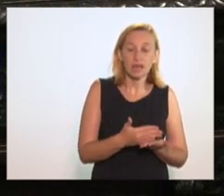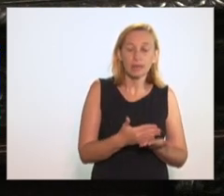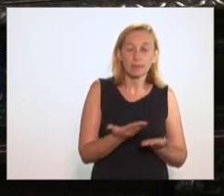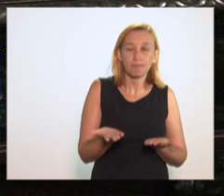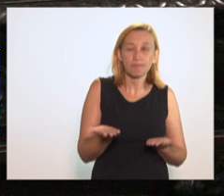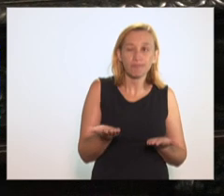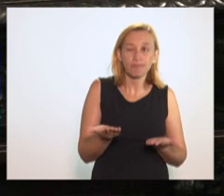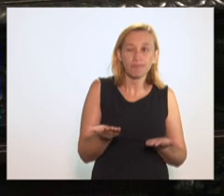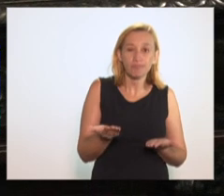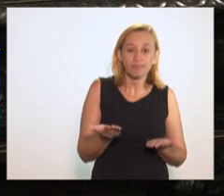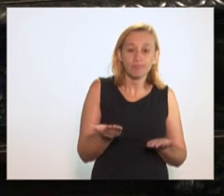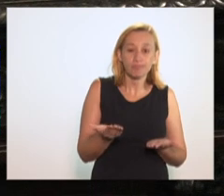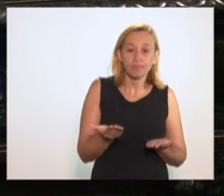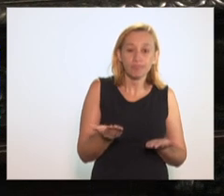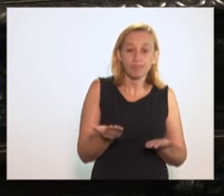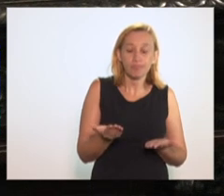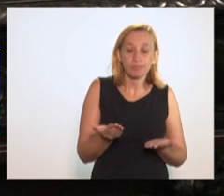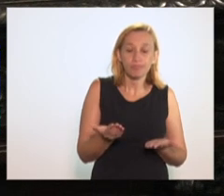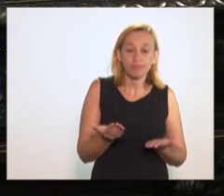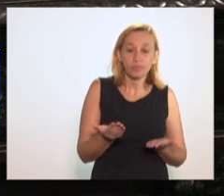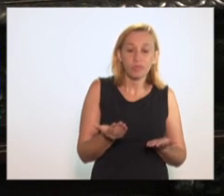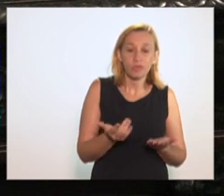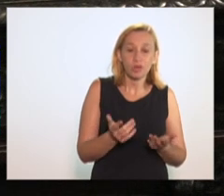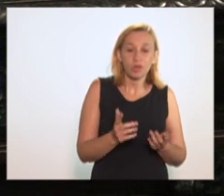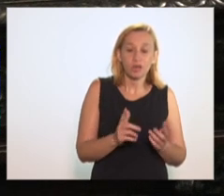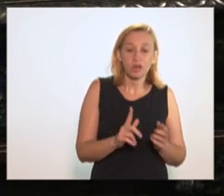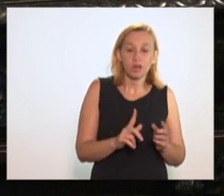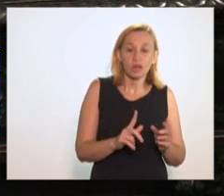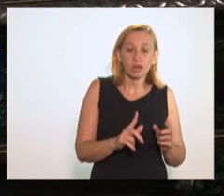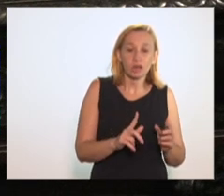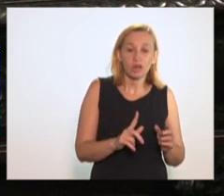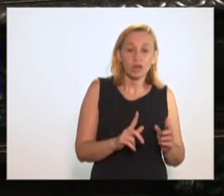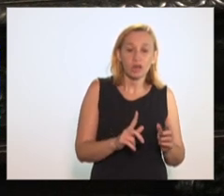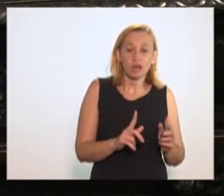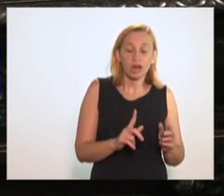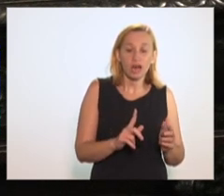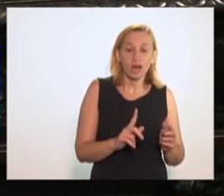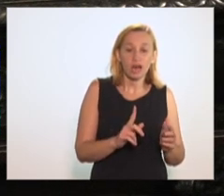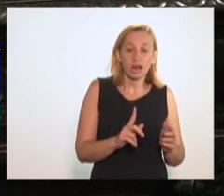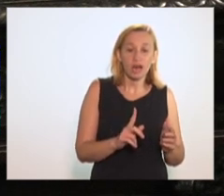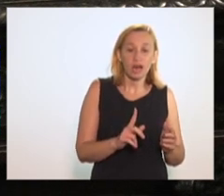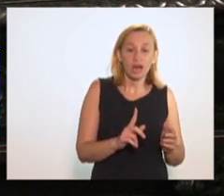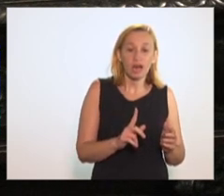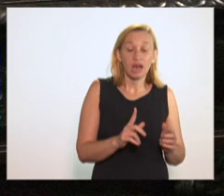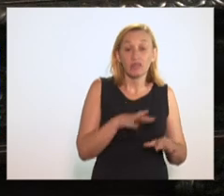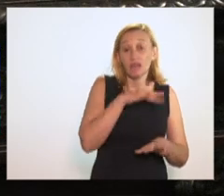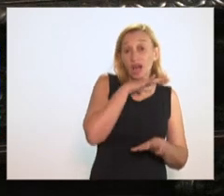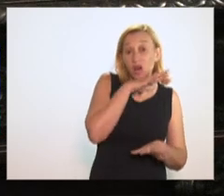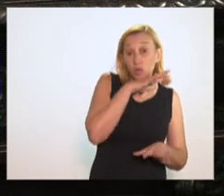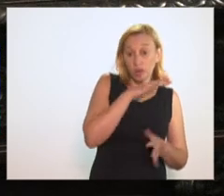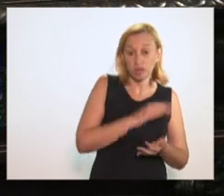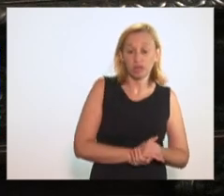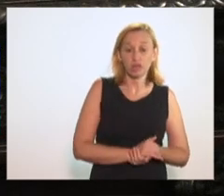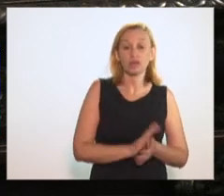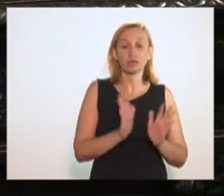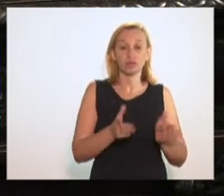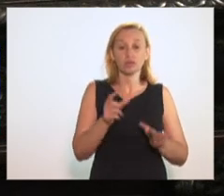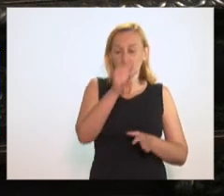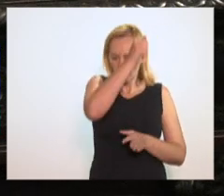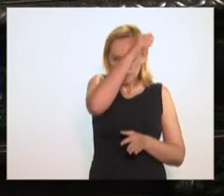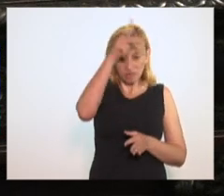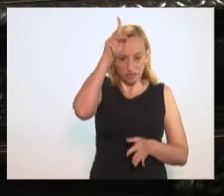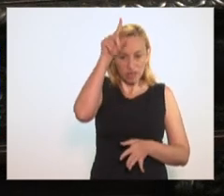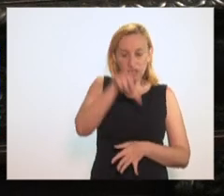dizer assim, que não conseguiram a sua efetividade. E uma coisa é um prefeito que eleita